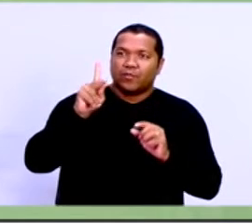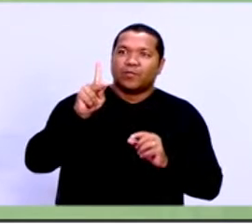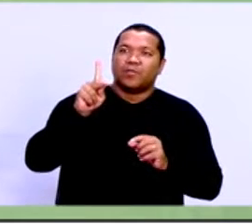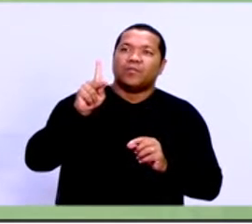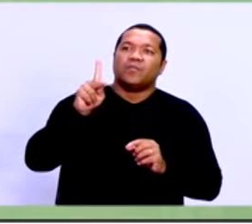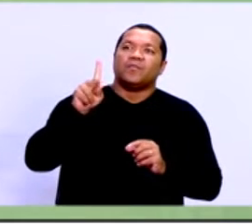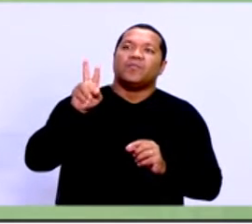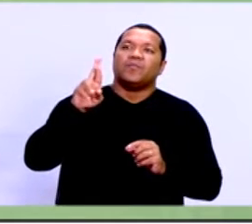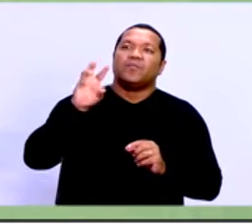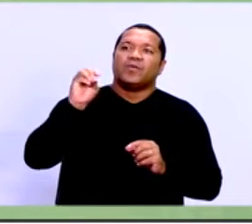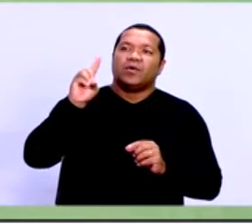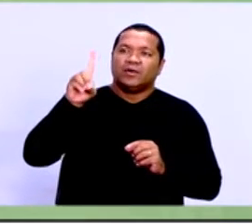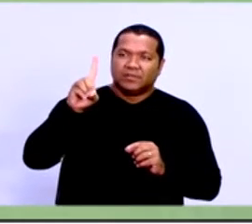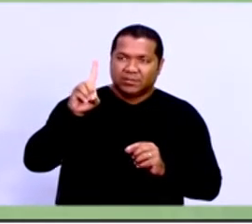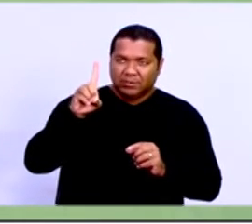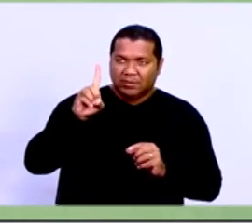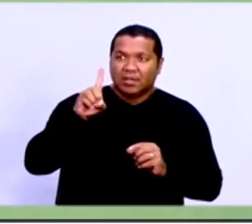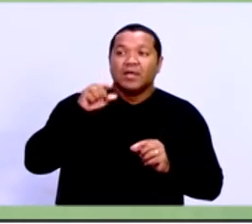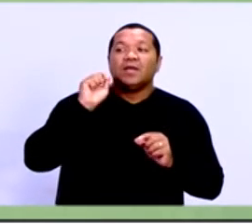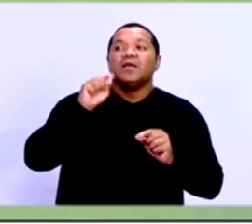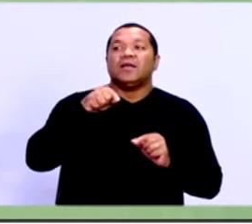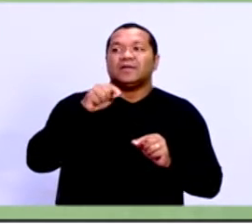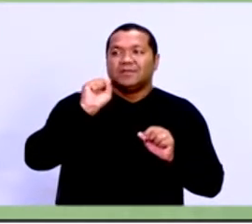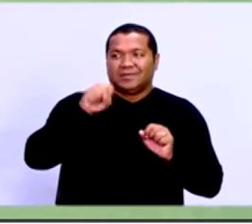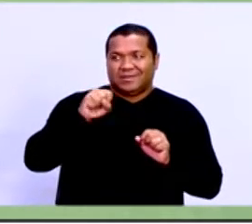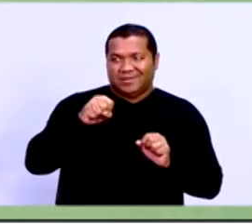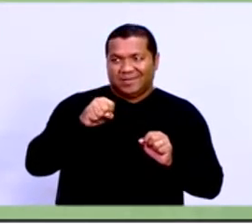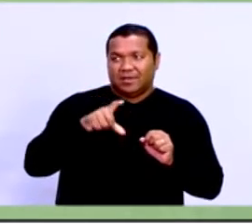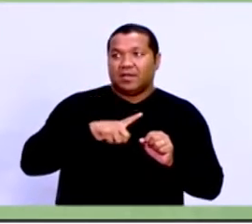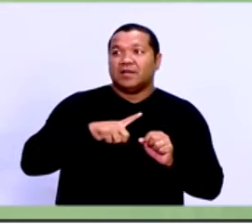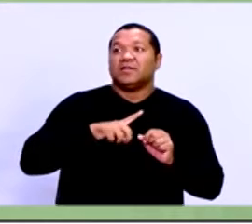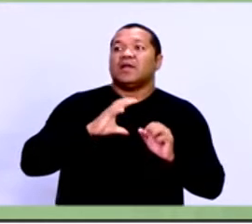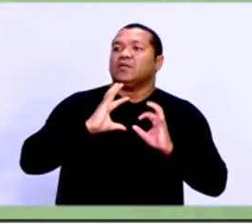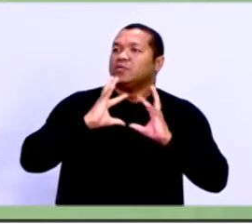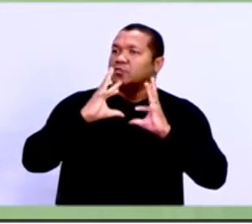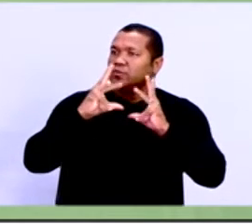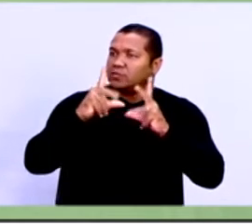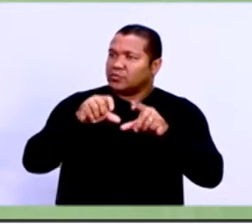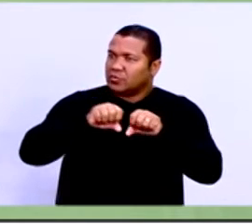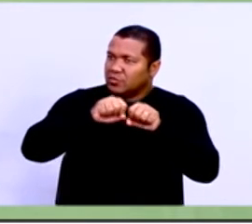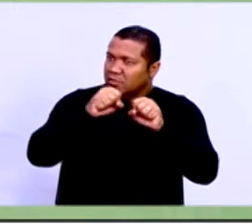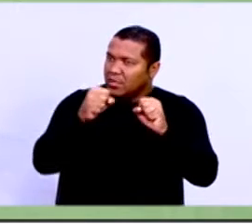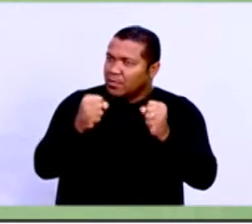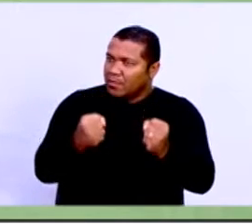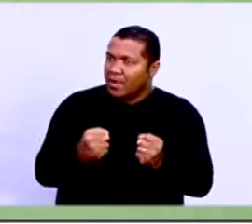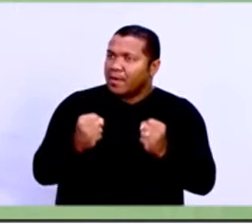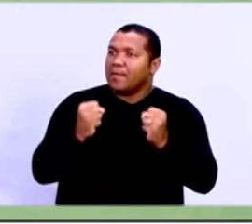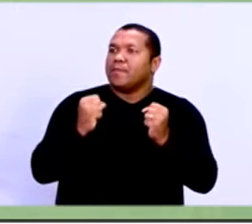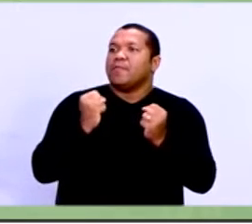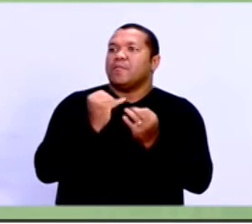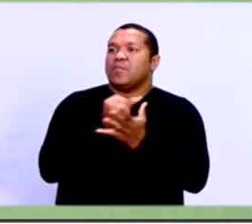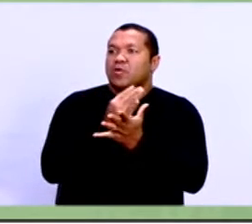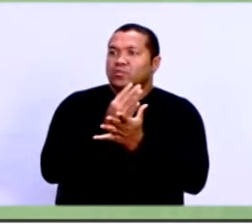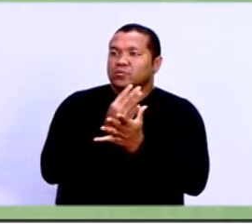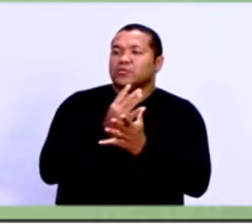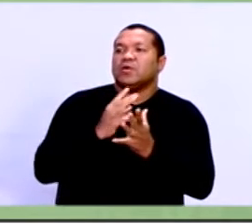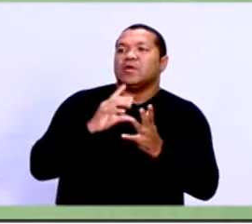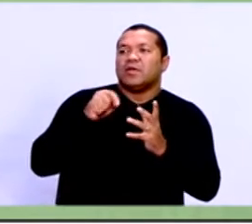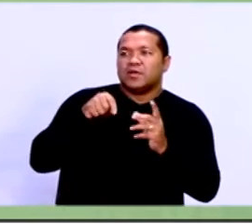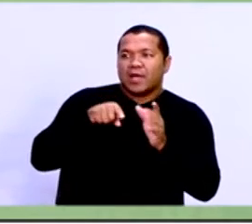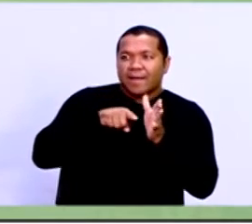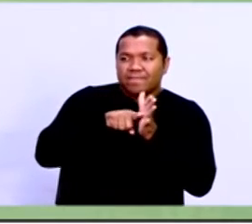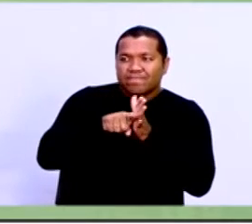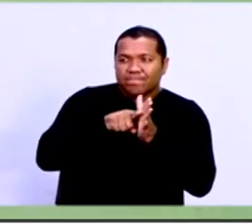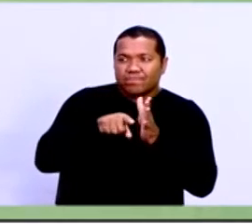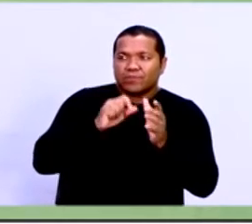versão estável do sistema instalada com os dados reais e mantendo todo o monitoramento de erros ele